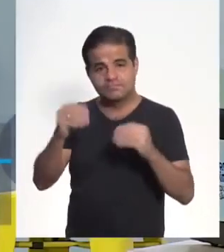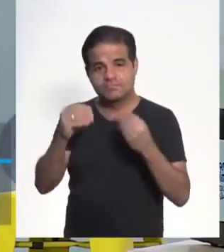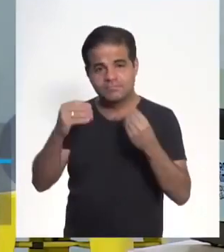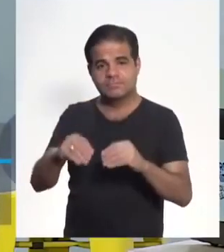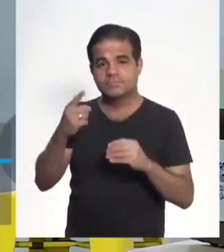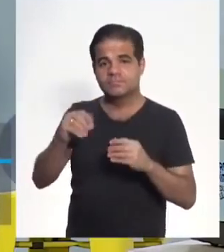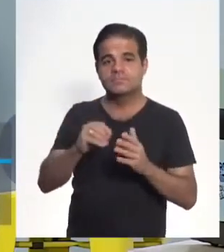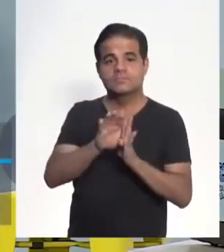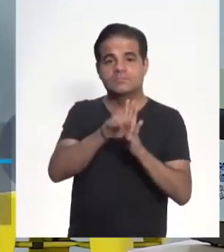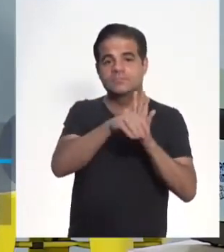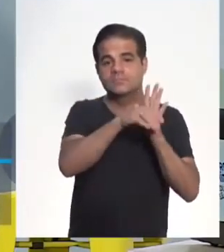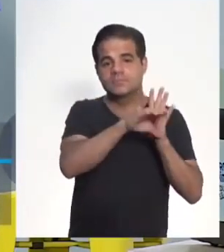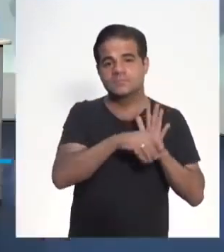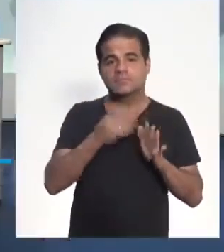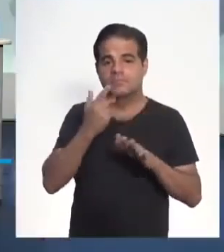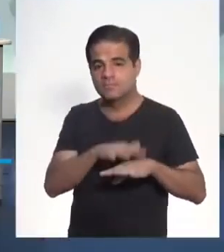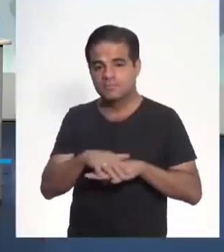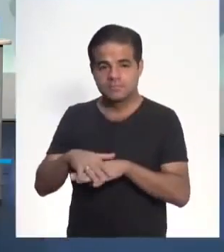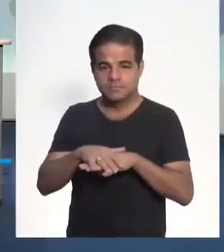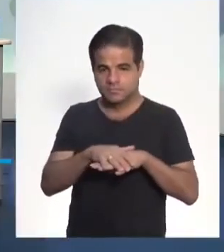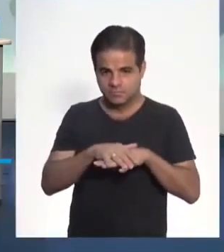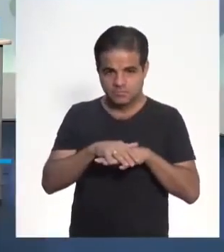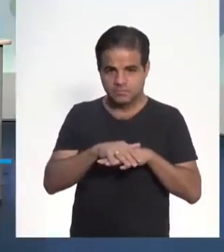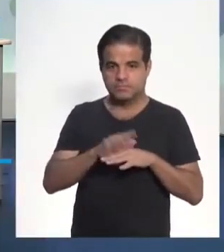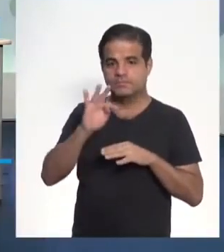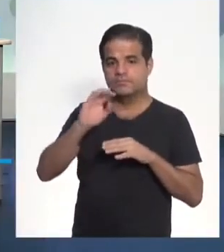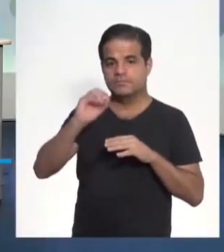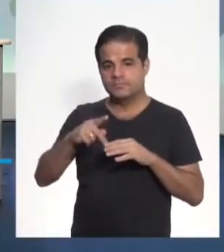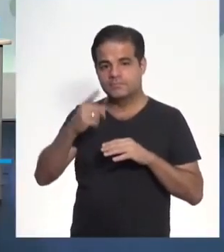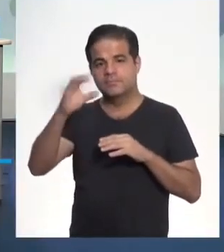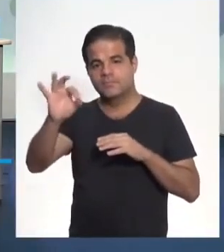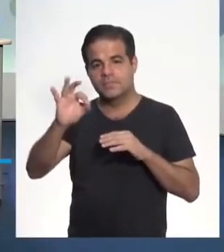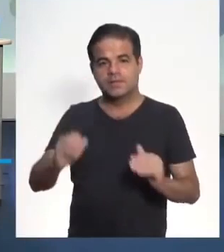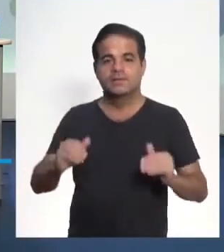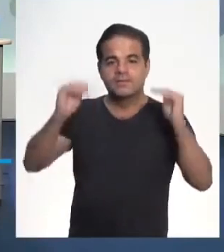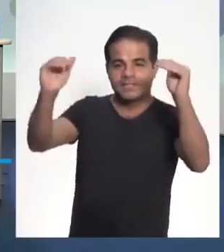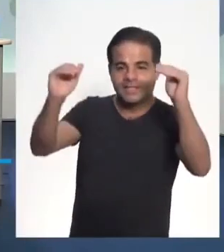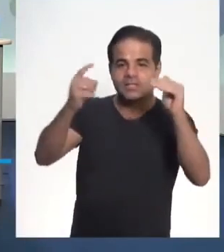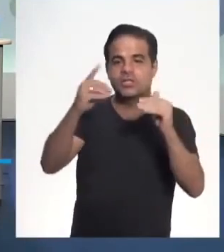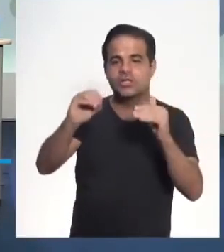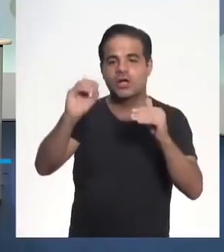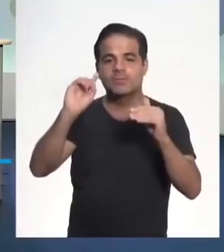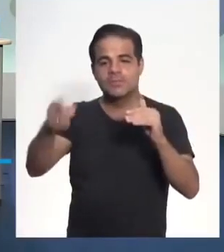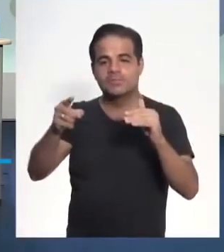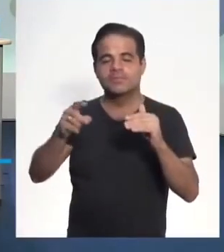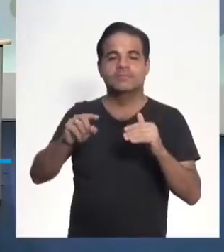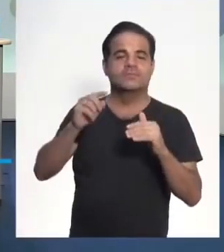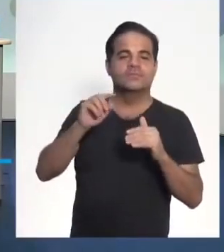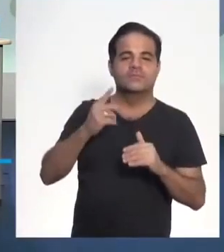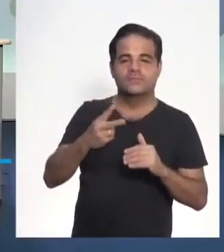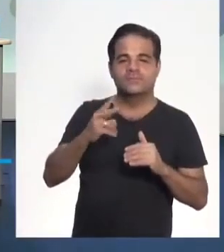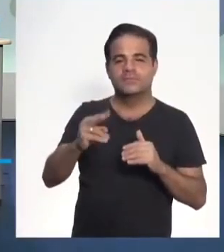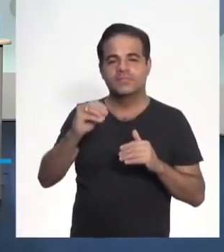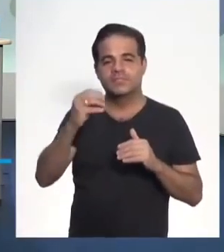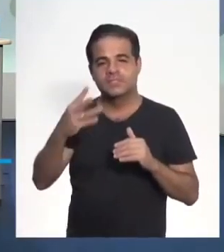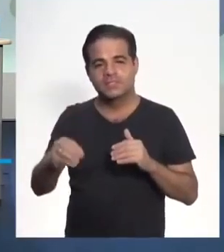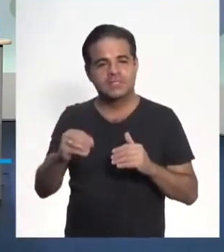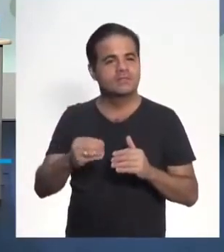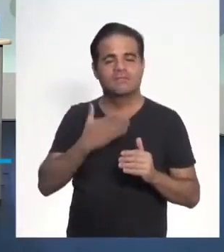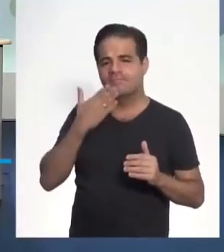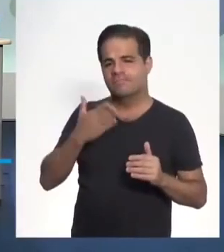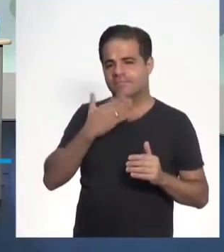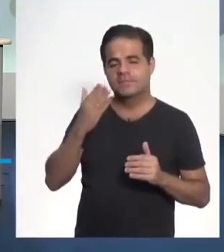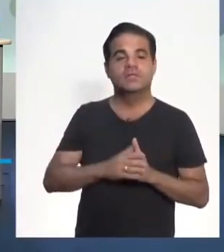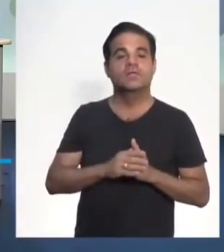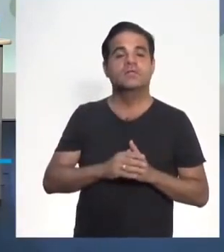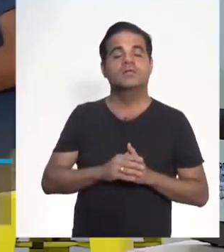Né? 10 conceitos matemáticos. O nosso top 10 seria tipo seria 1000, aí pelo quase. menos uns 20, 30, fácil. Atividade 2.